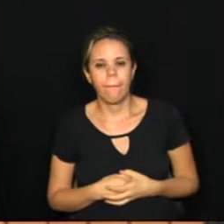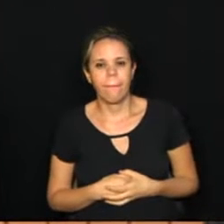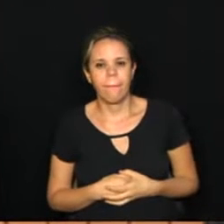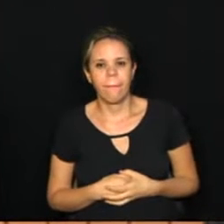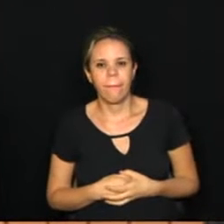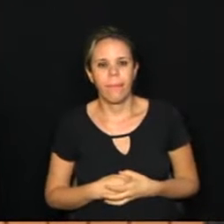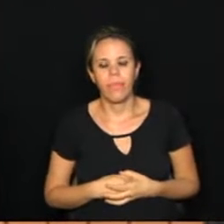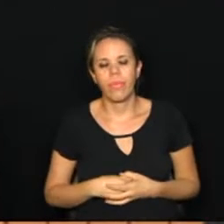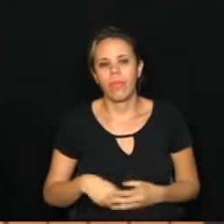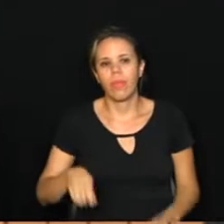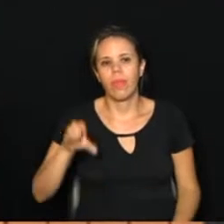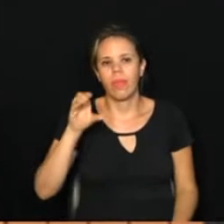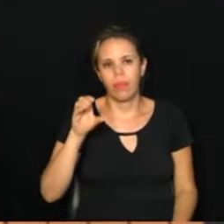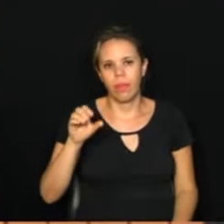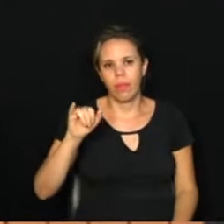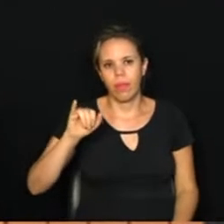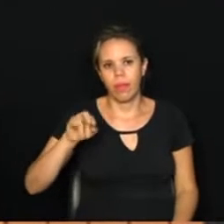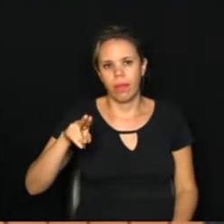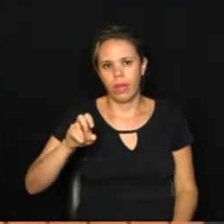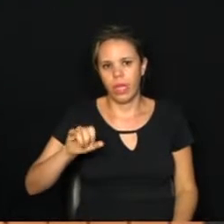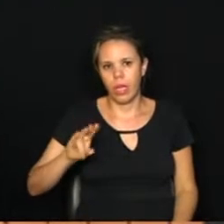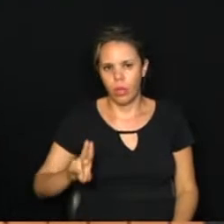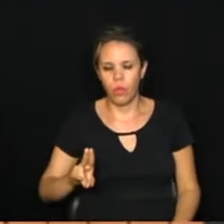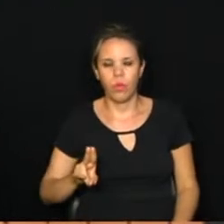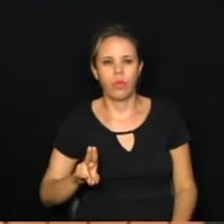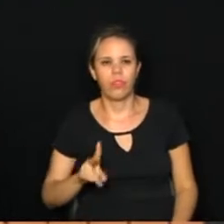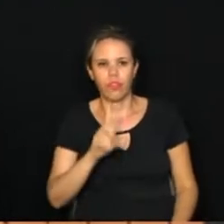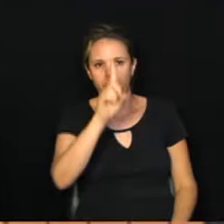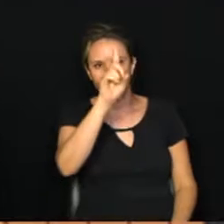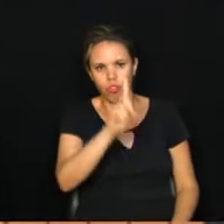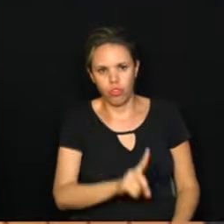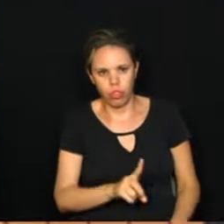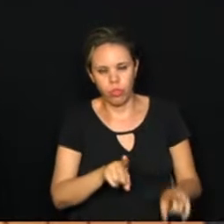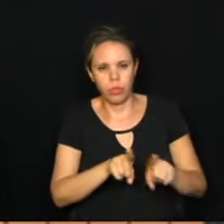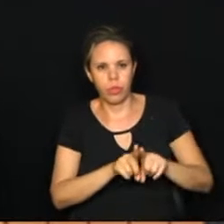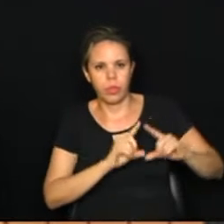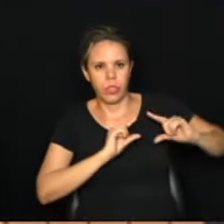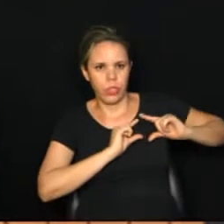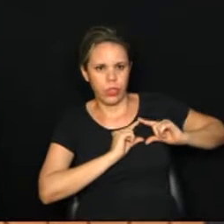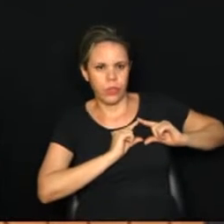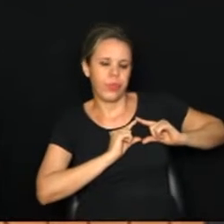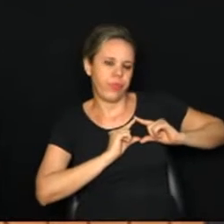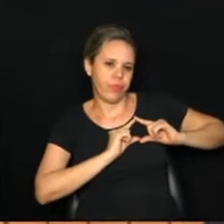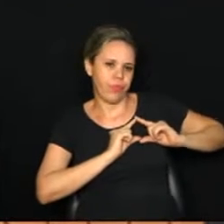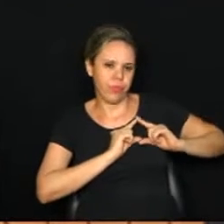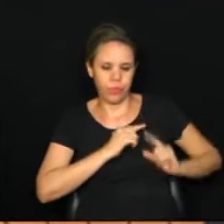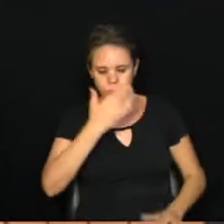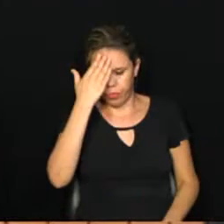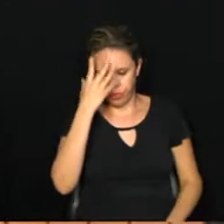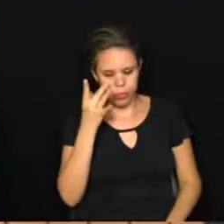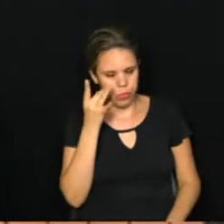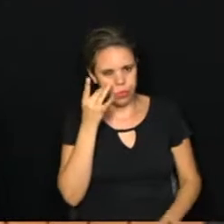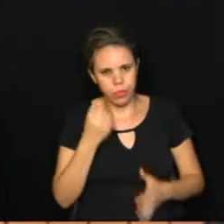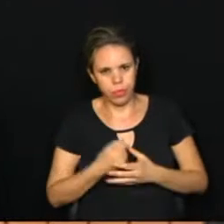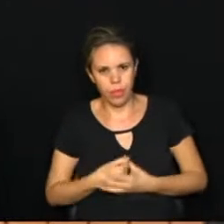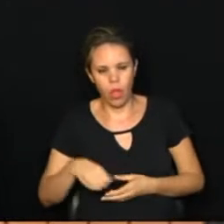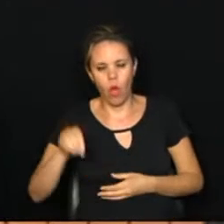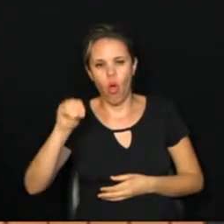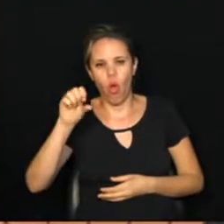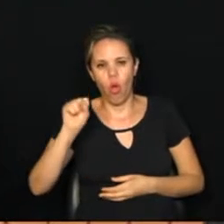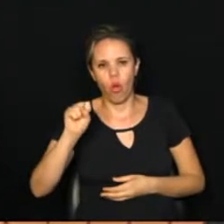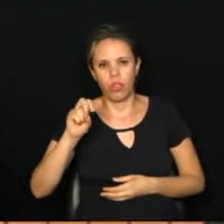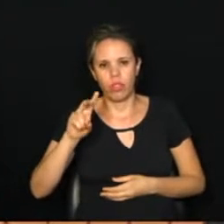Sidney Furtado, que é diretor da Defesa Civil, também agradeço a presença, e Oswaldo Kaise,